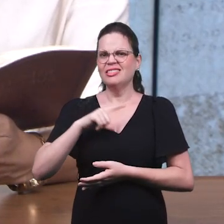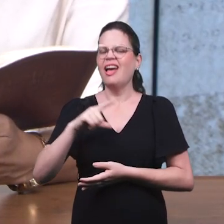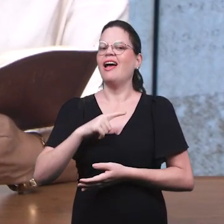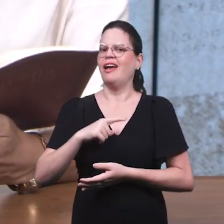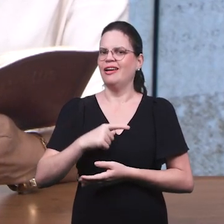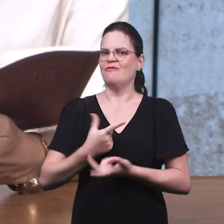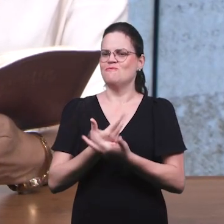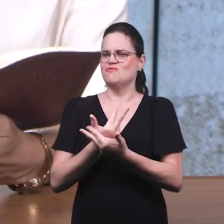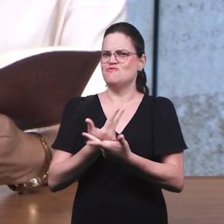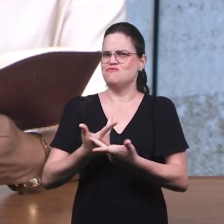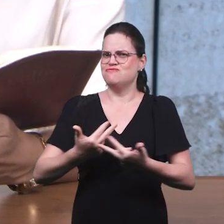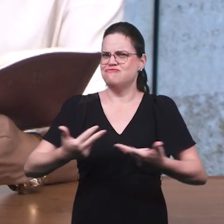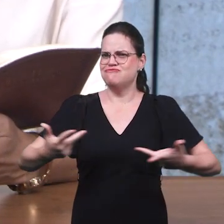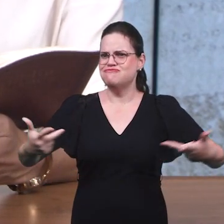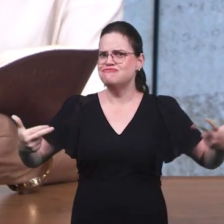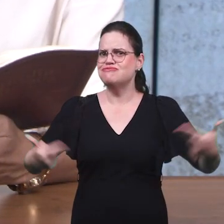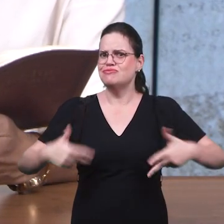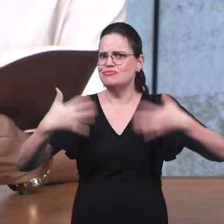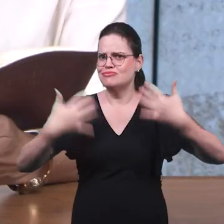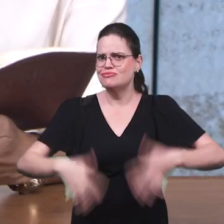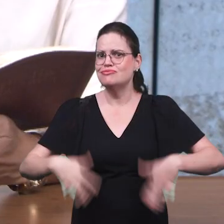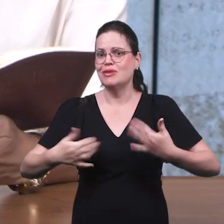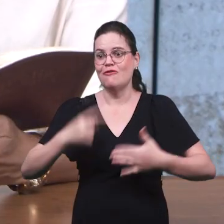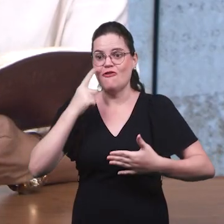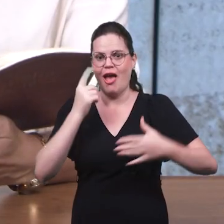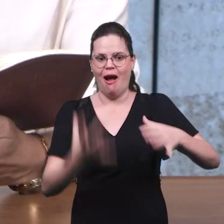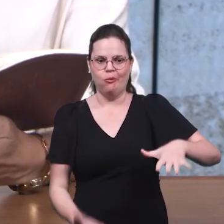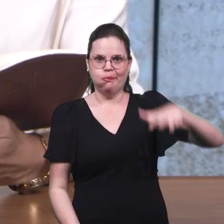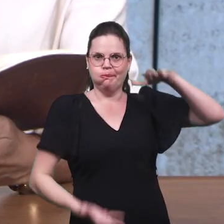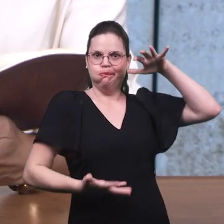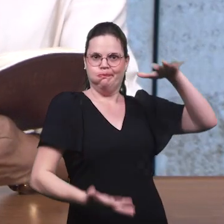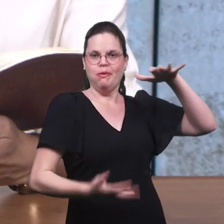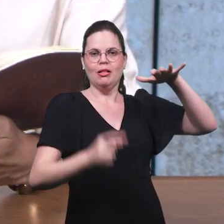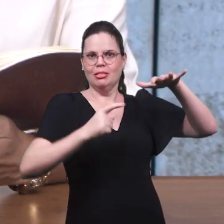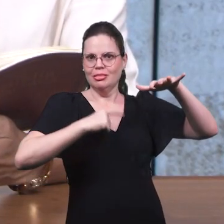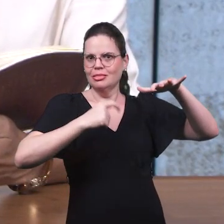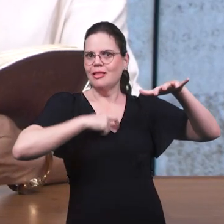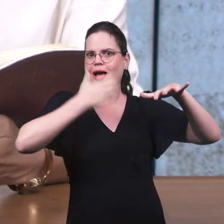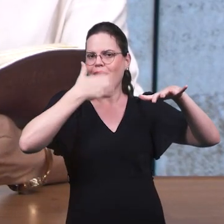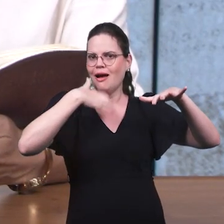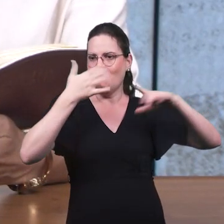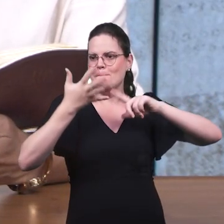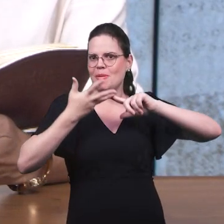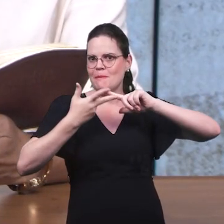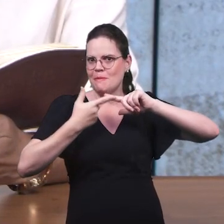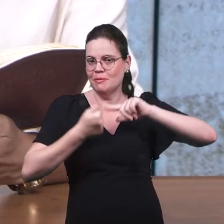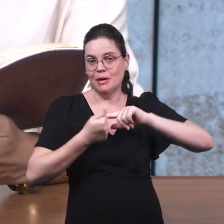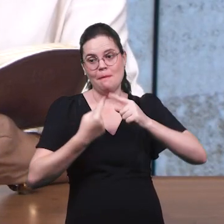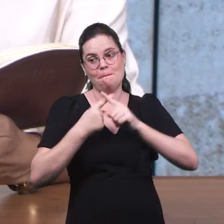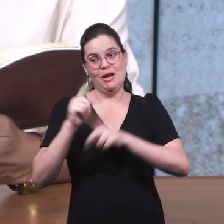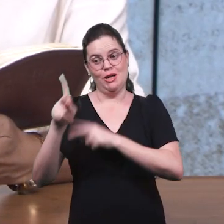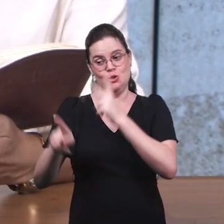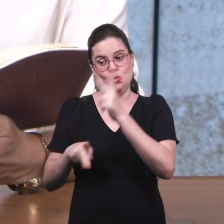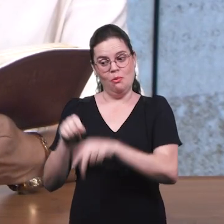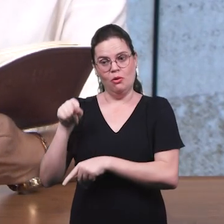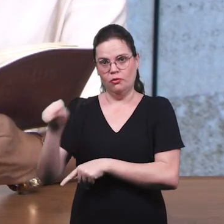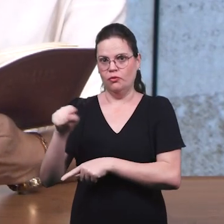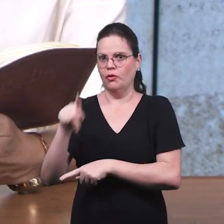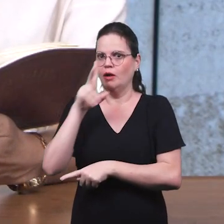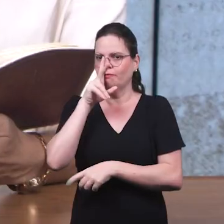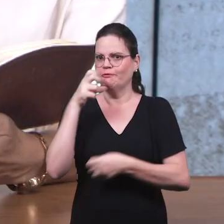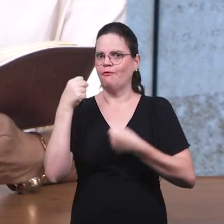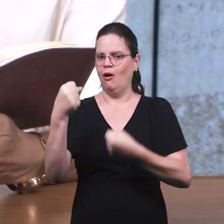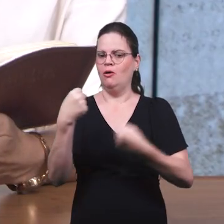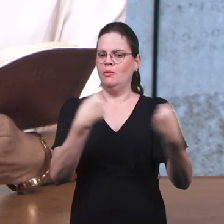leite e mel, e este é o fruto. O povo, porém, que habita nessa terra é